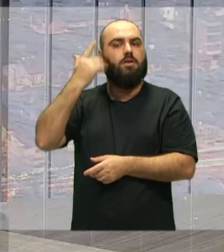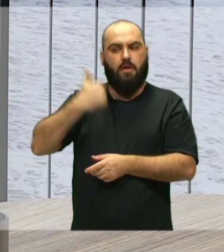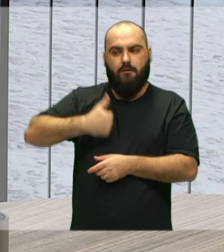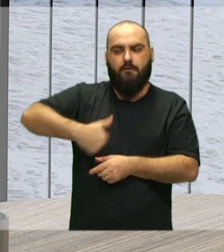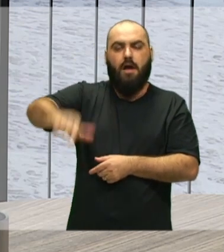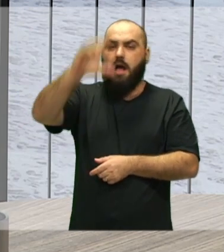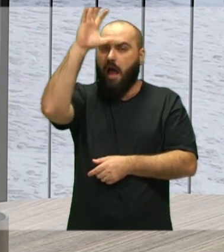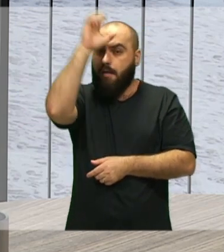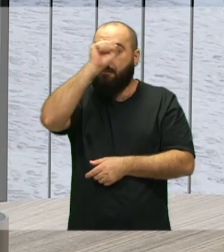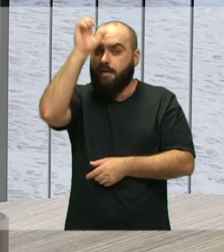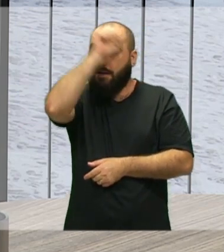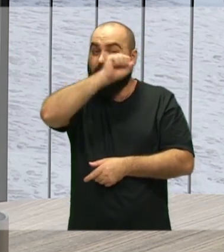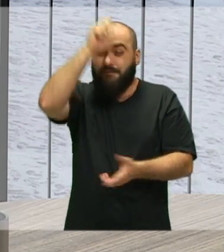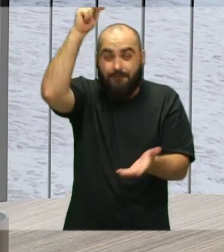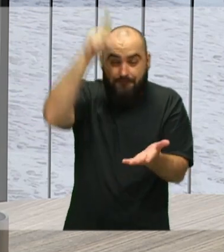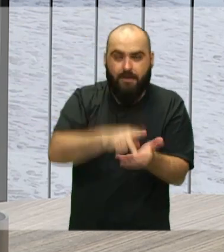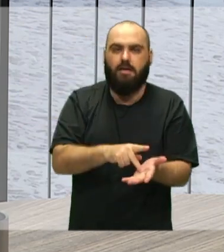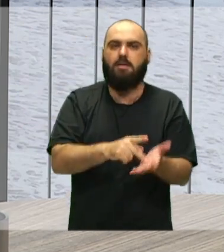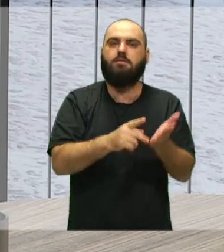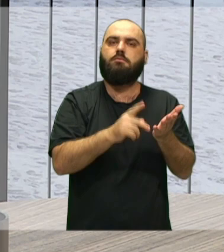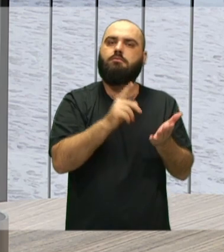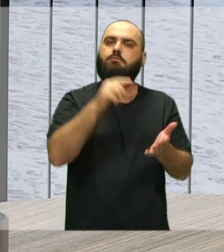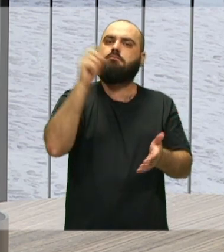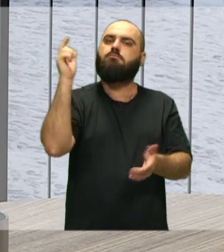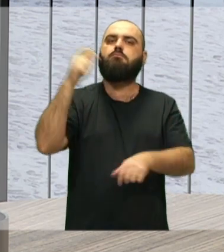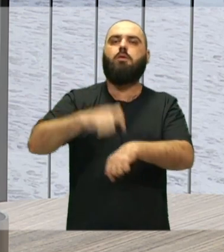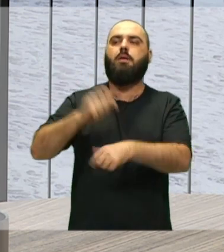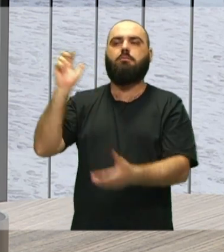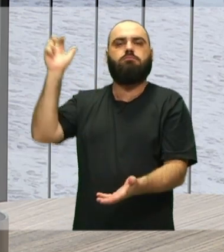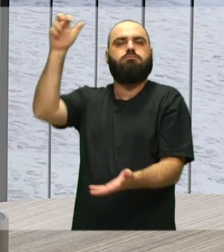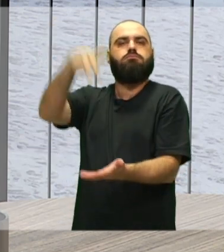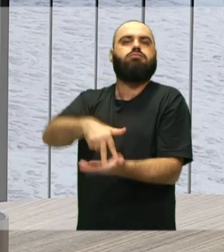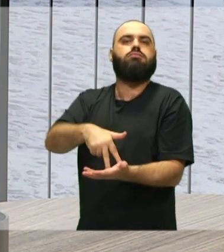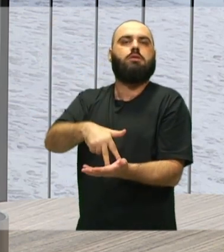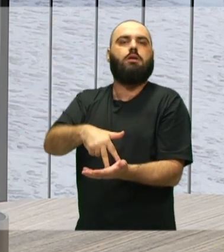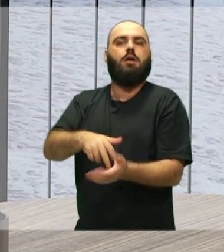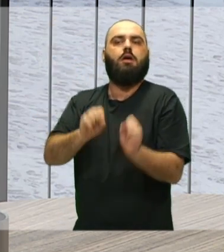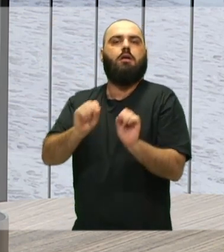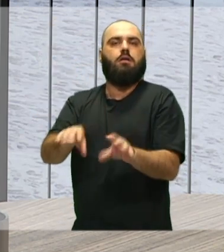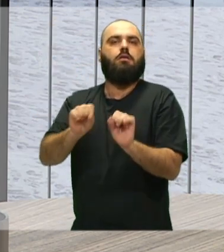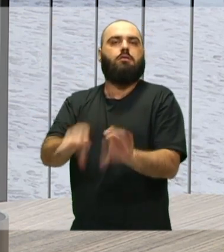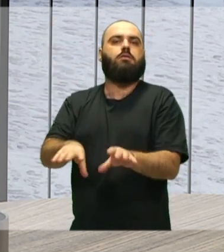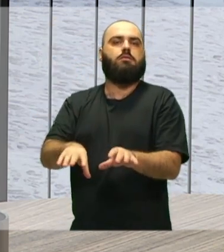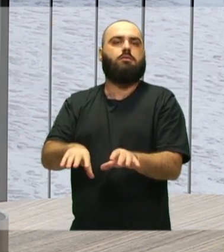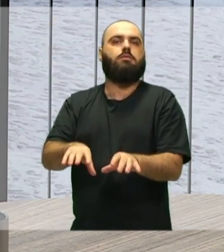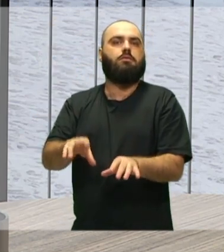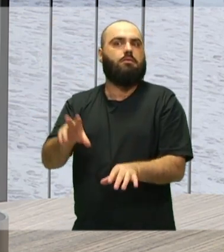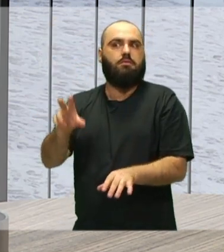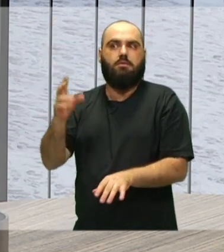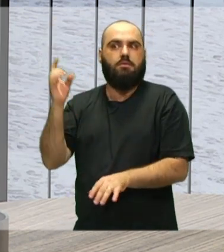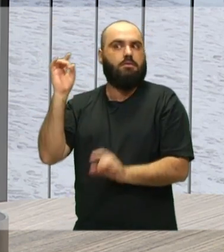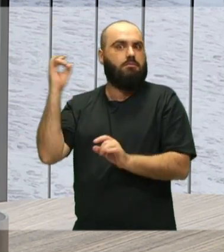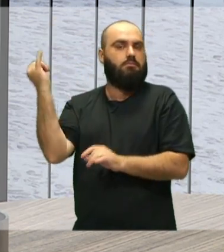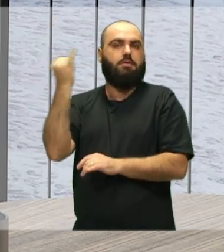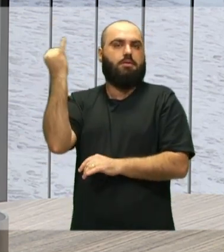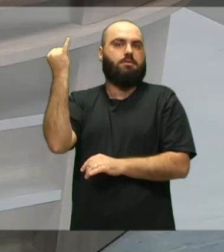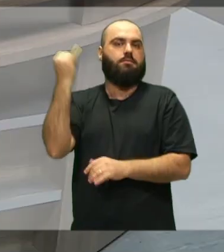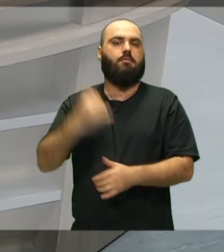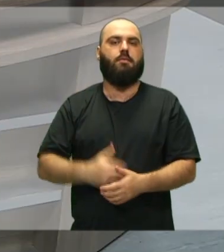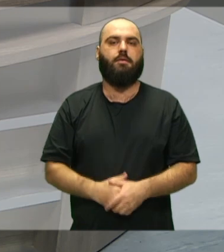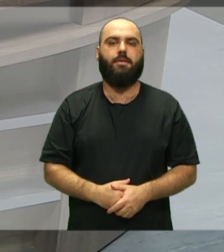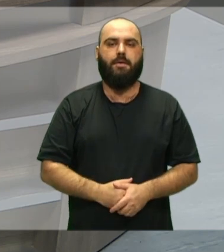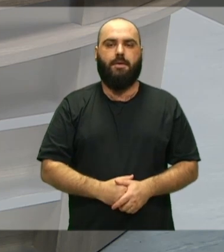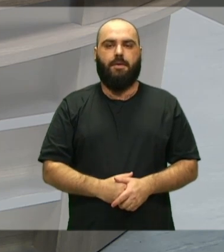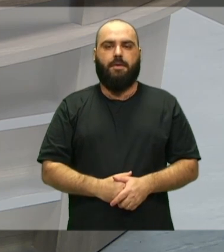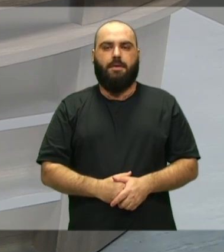É impressionante o nível de aperfeiçoamento que a gente tem que chegar quando a gente se expõe a dar aula. Então, nessa colheita de